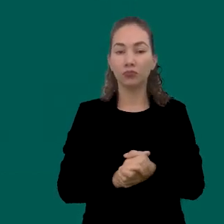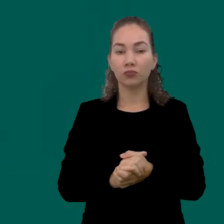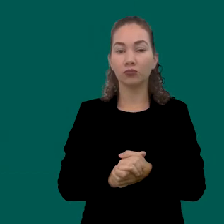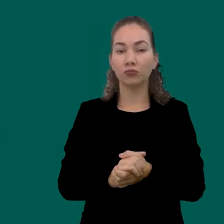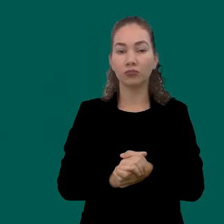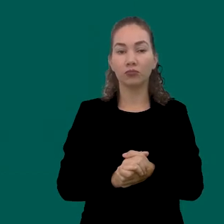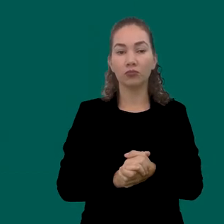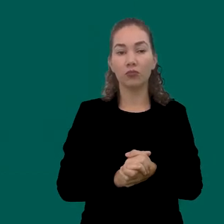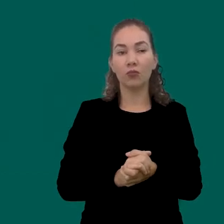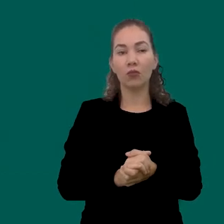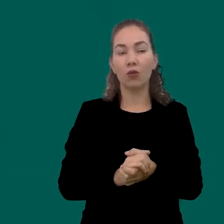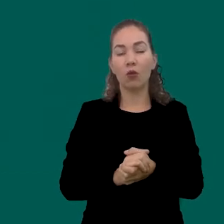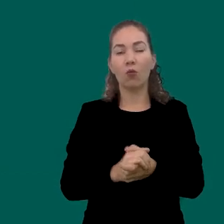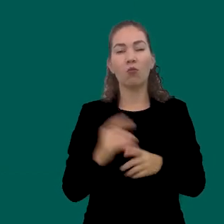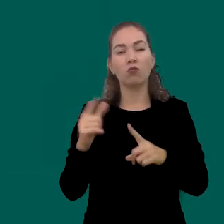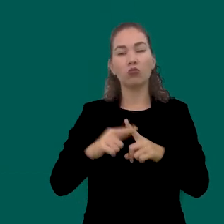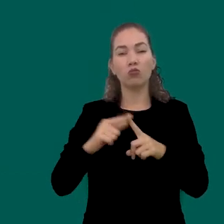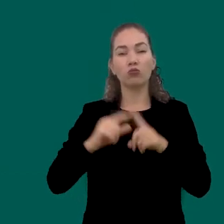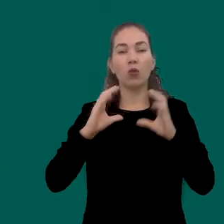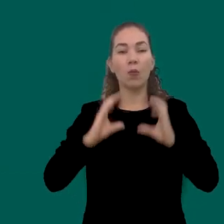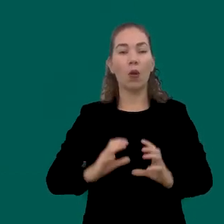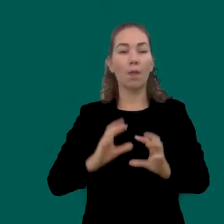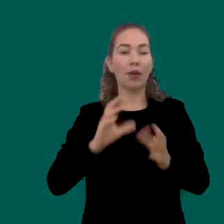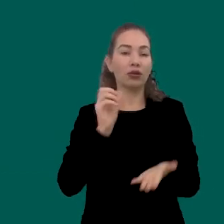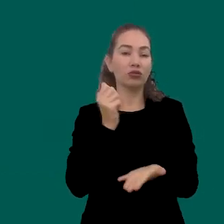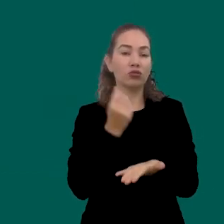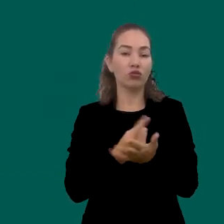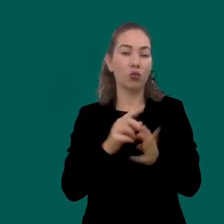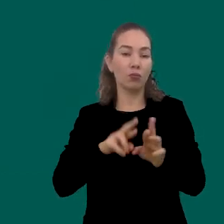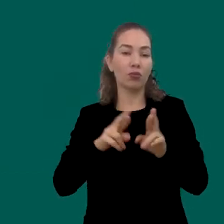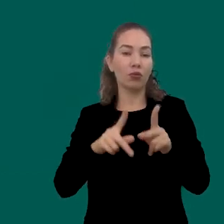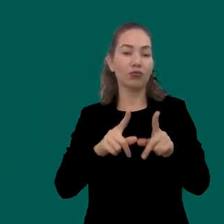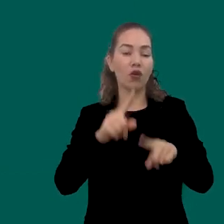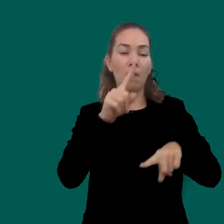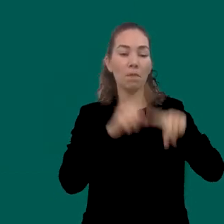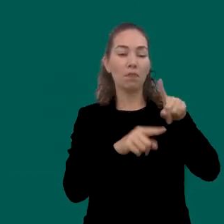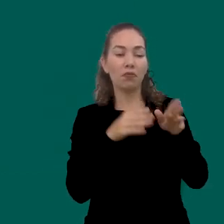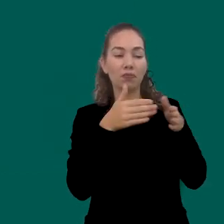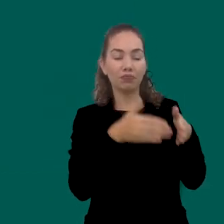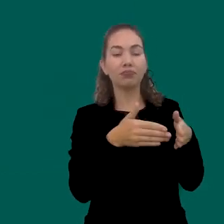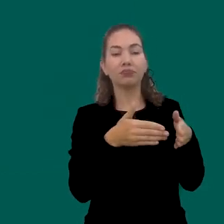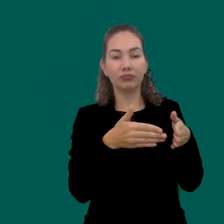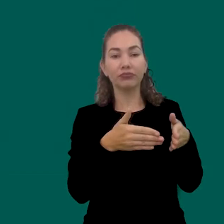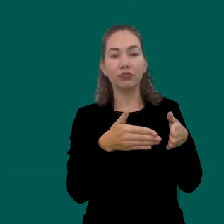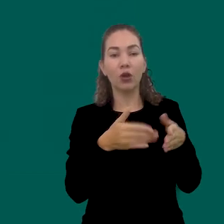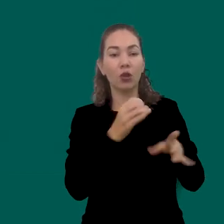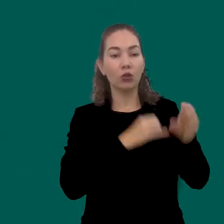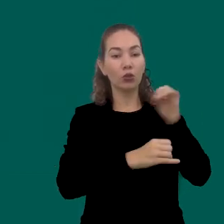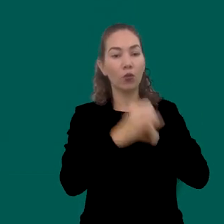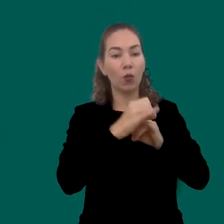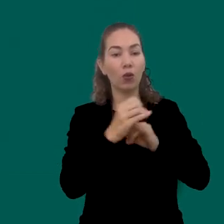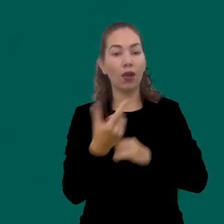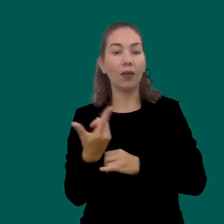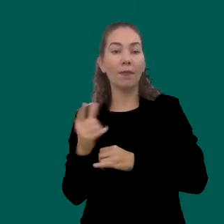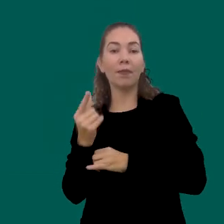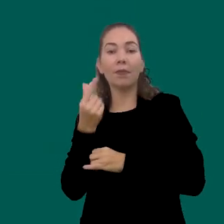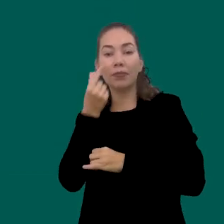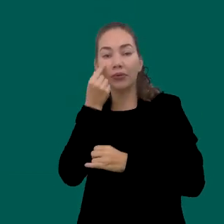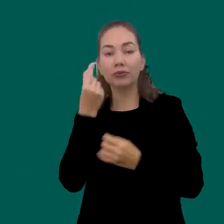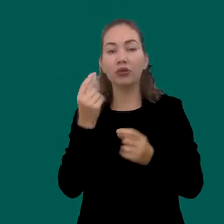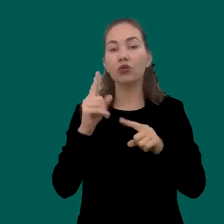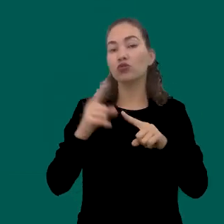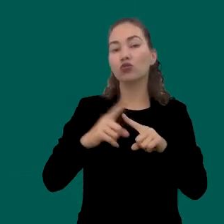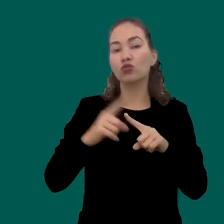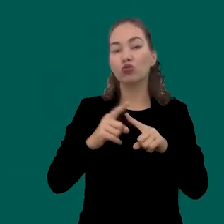um tipo de comportamento de compra diferente no que se refere a produtos no online para o offline, de tipos